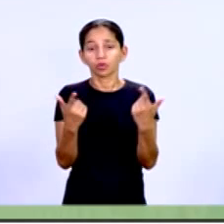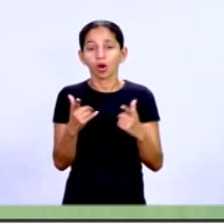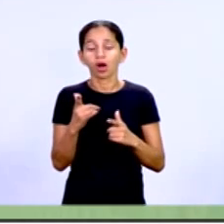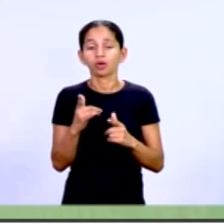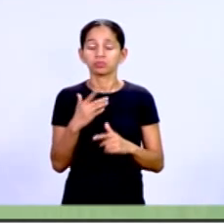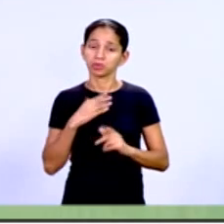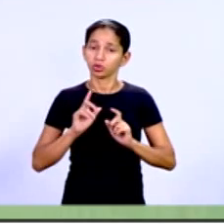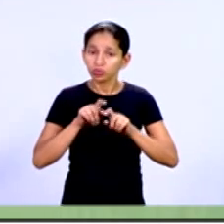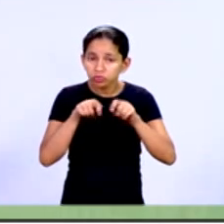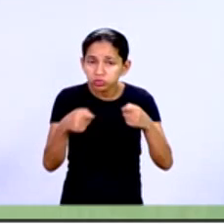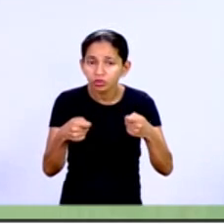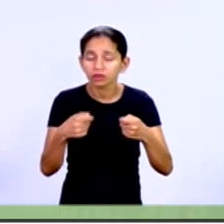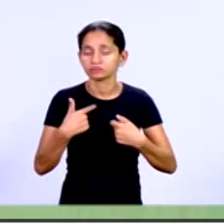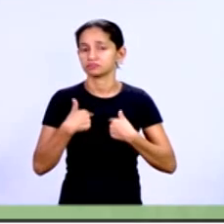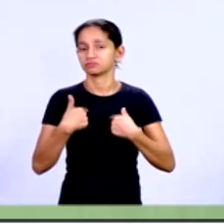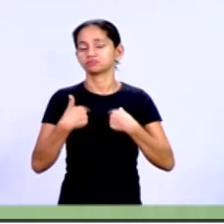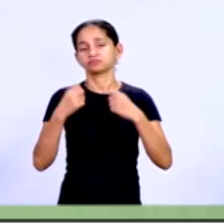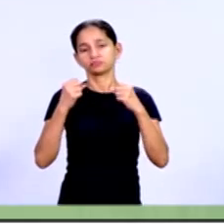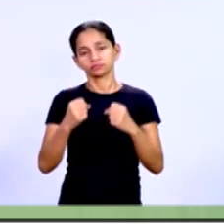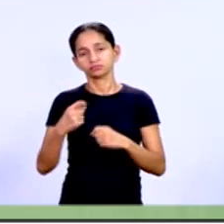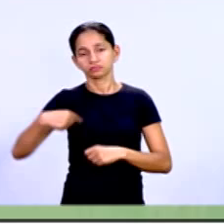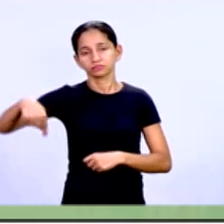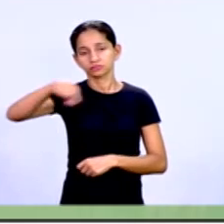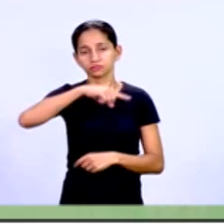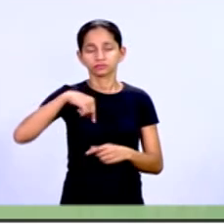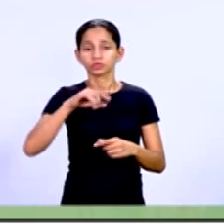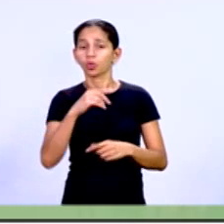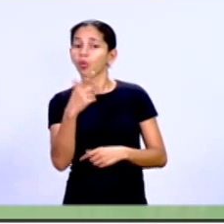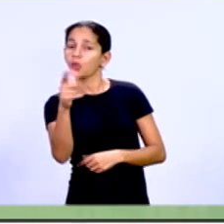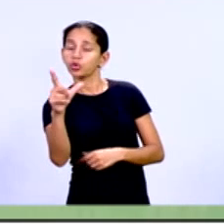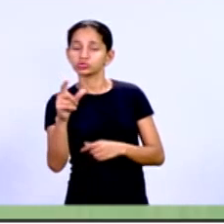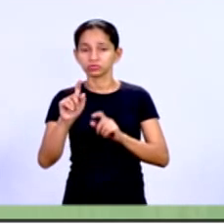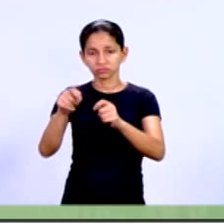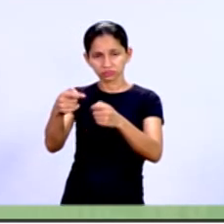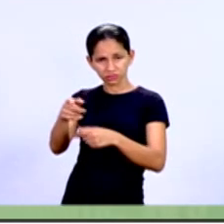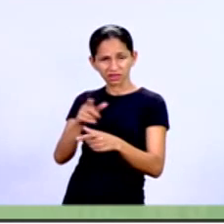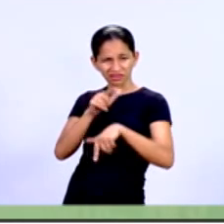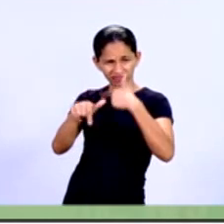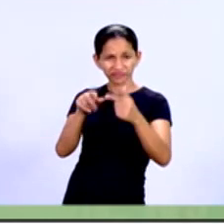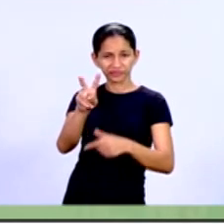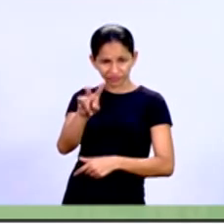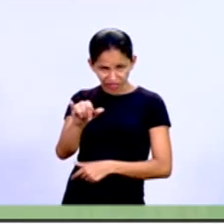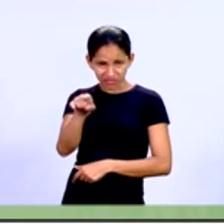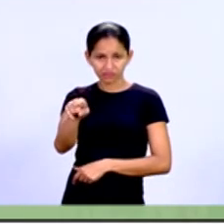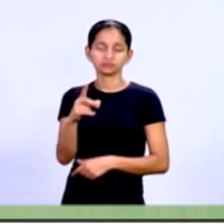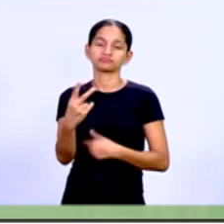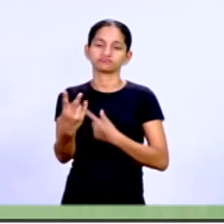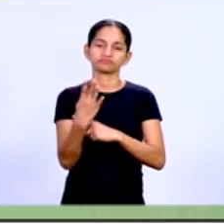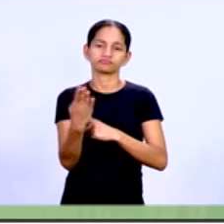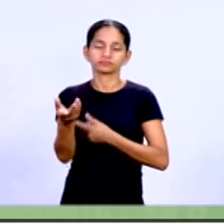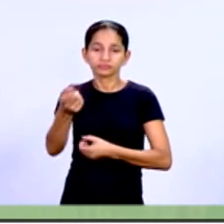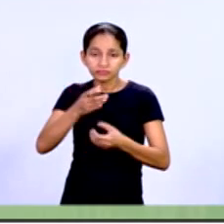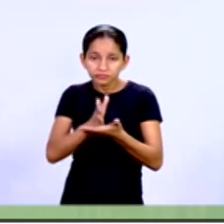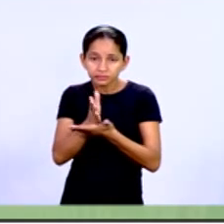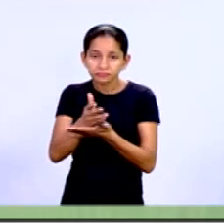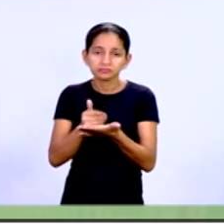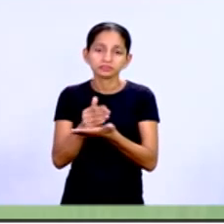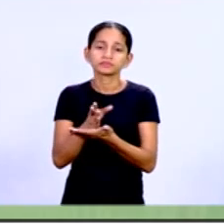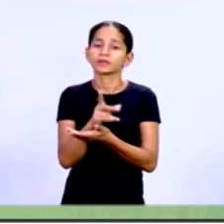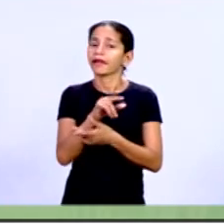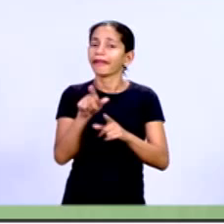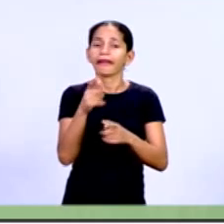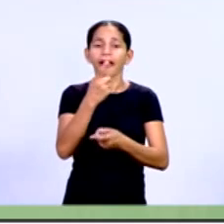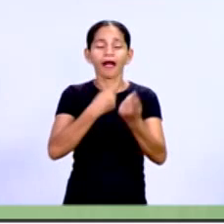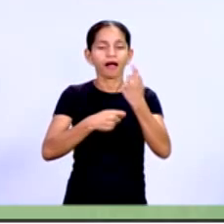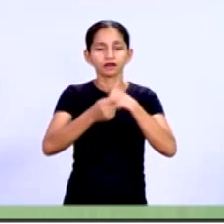esforço do empreendedor ou de terceiros. Então, valores mobiliários é a administração